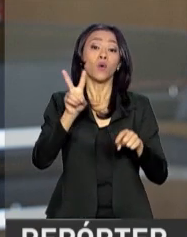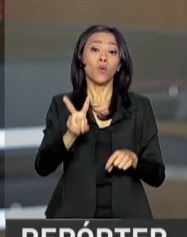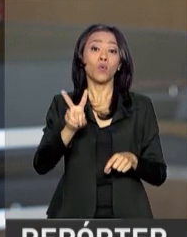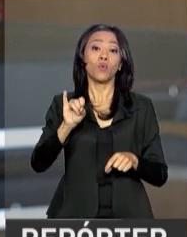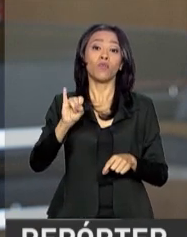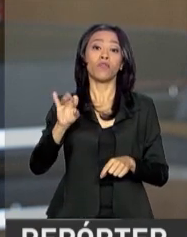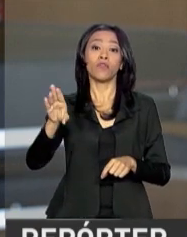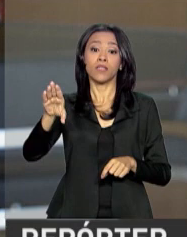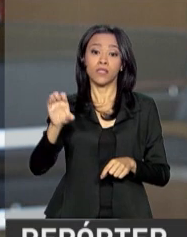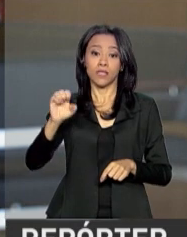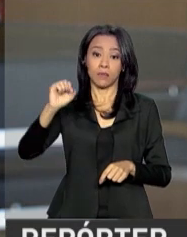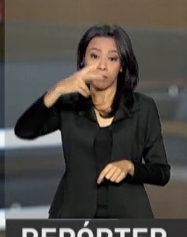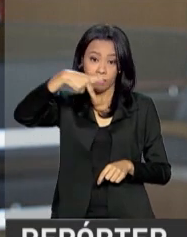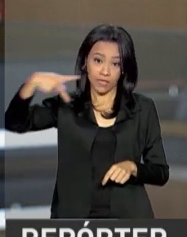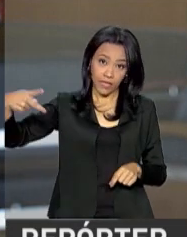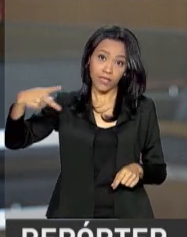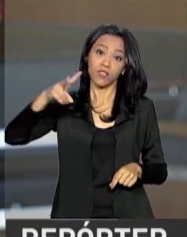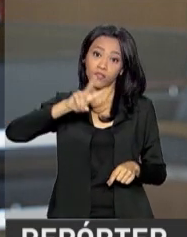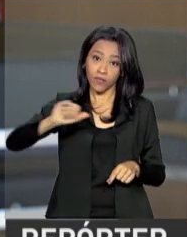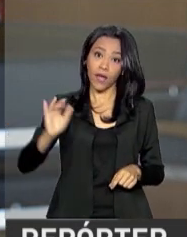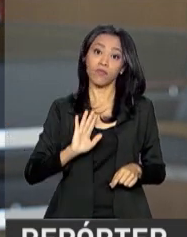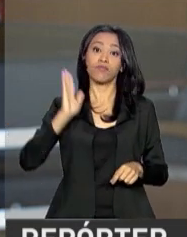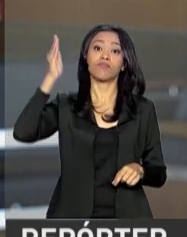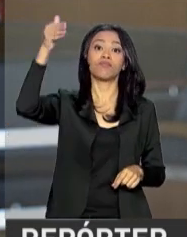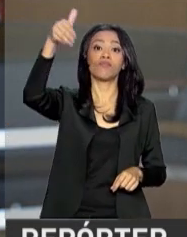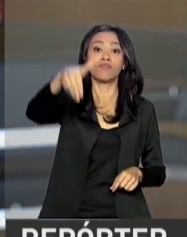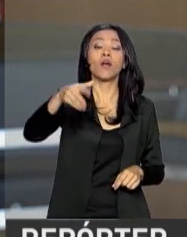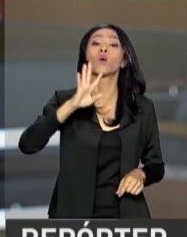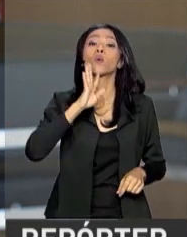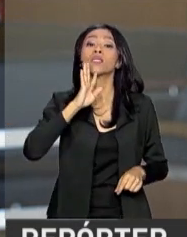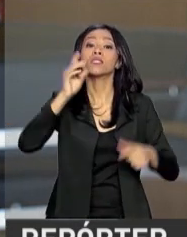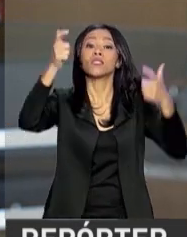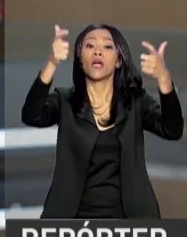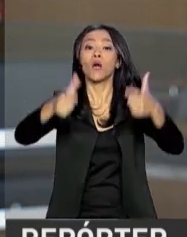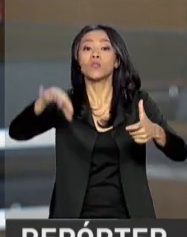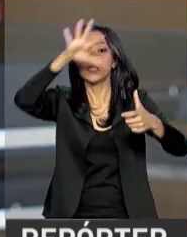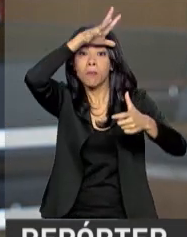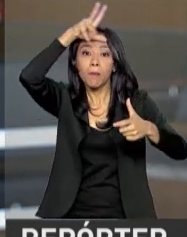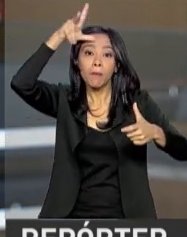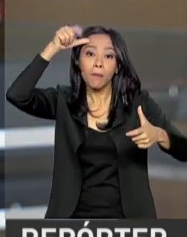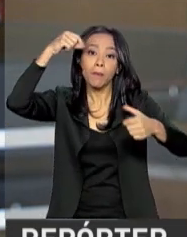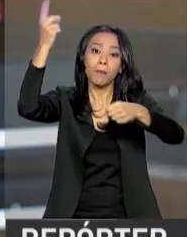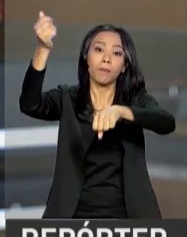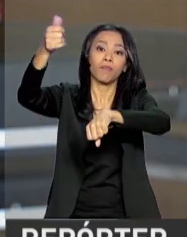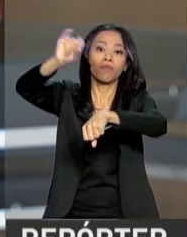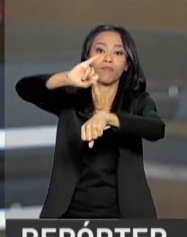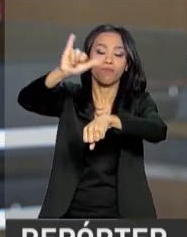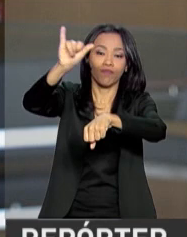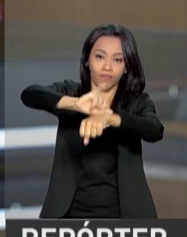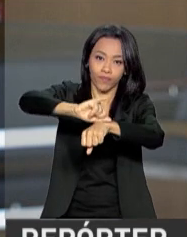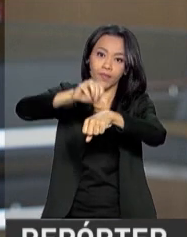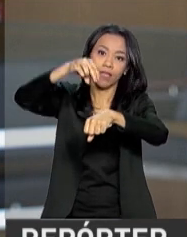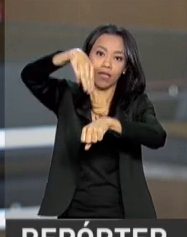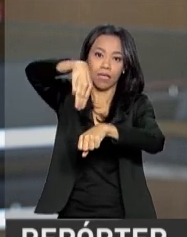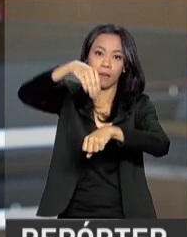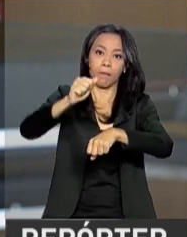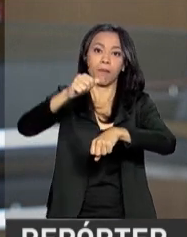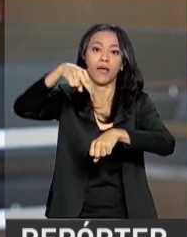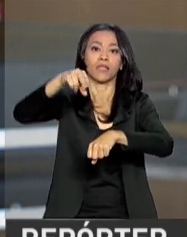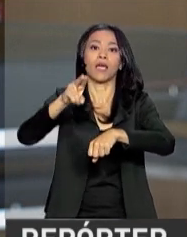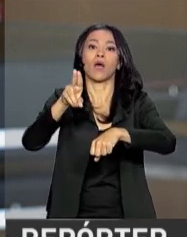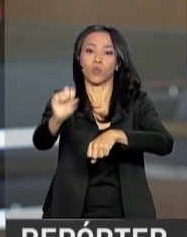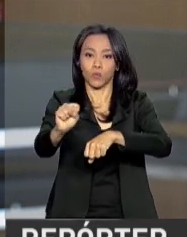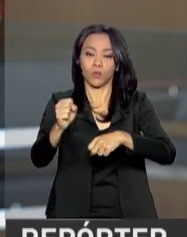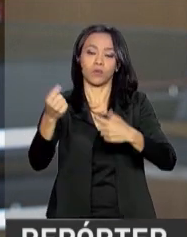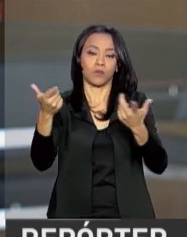norte americano amanhã deve seguir para manaus para conhecer um dos abrigos que recebe esses venezuelanos um outro assunto que vai entrar